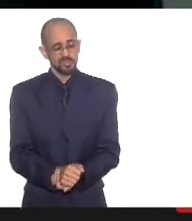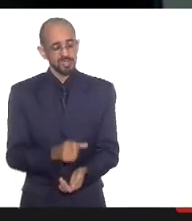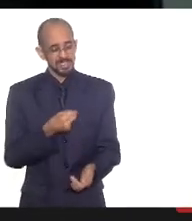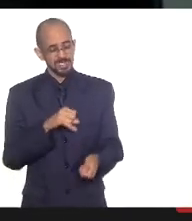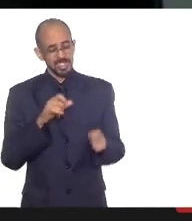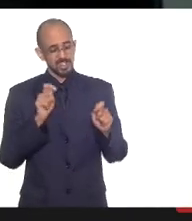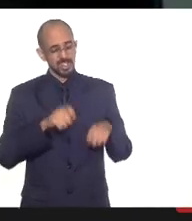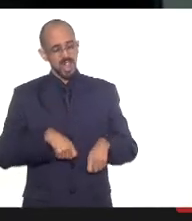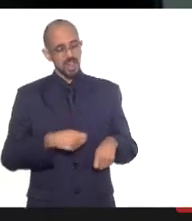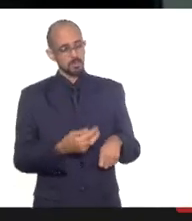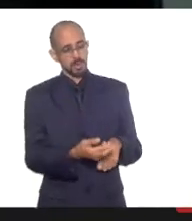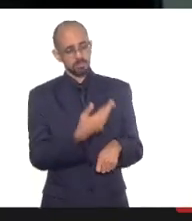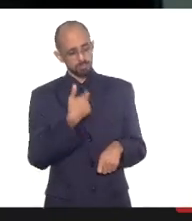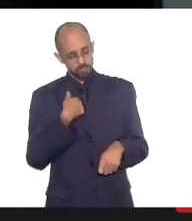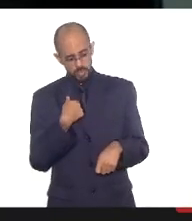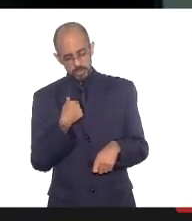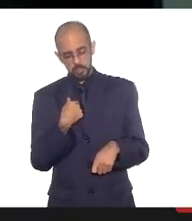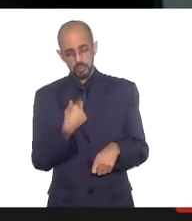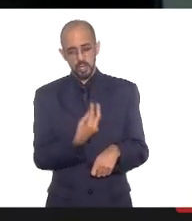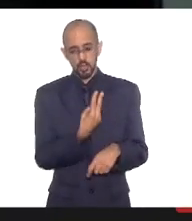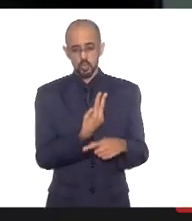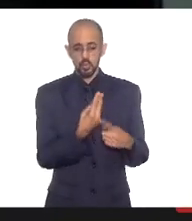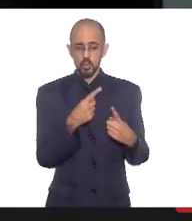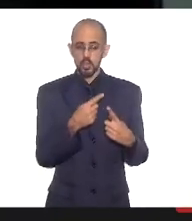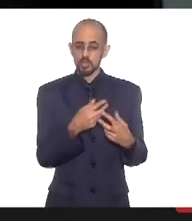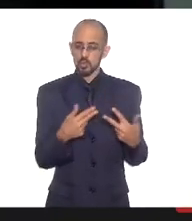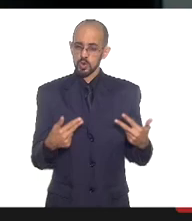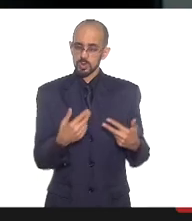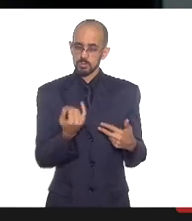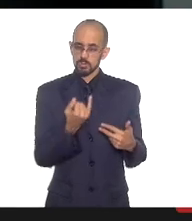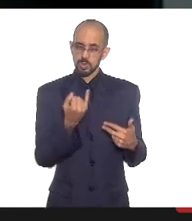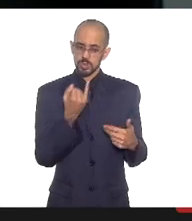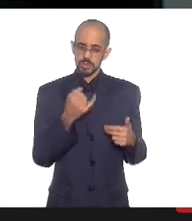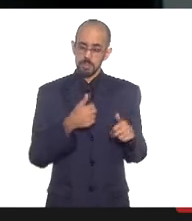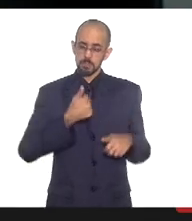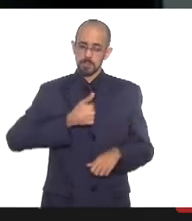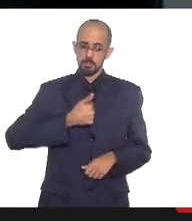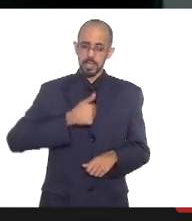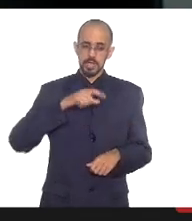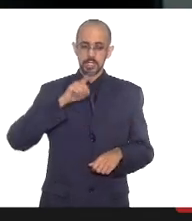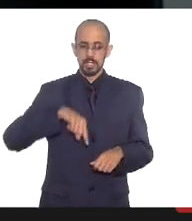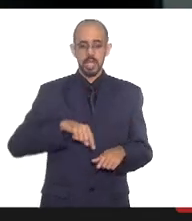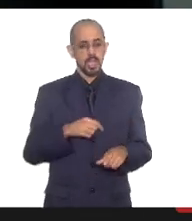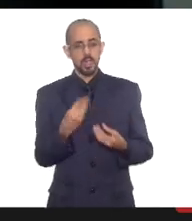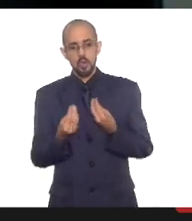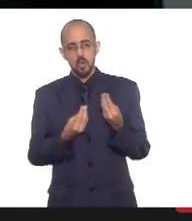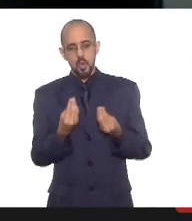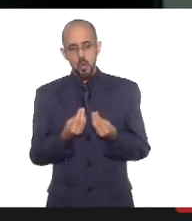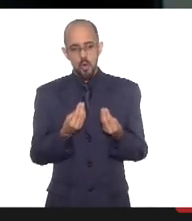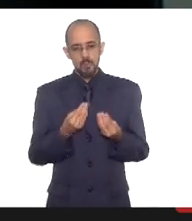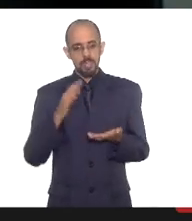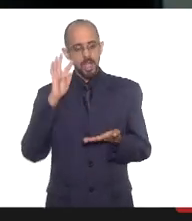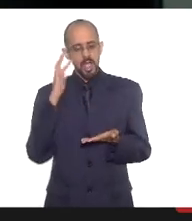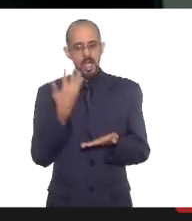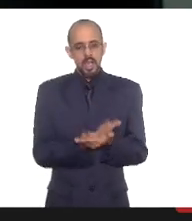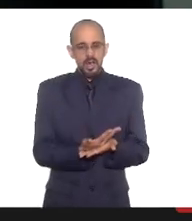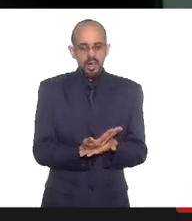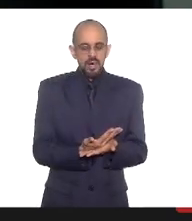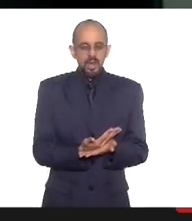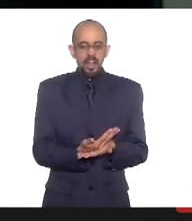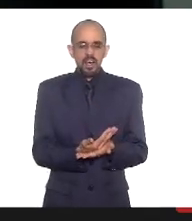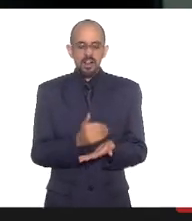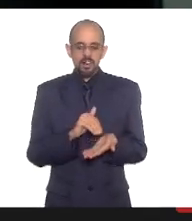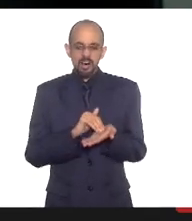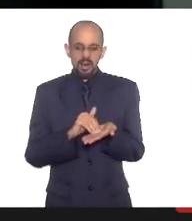responder a duas outras questões a primeira como está aquela decisão da secretaria de estado de